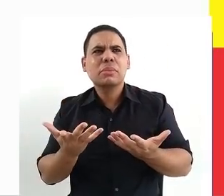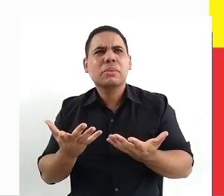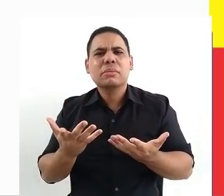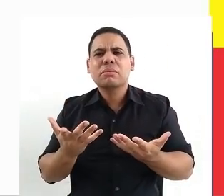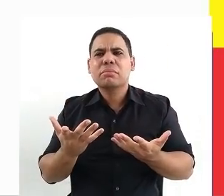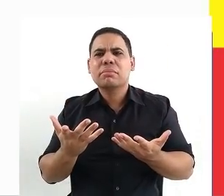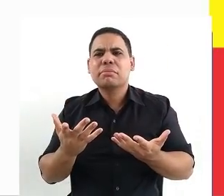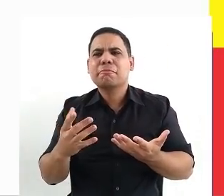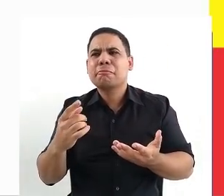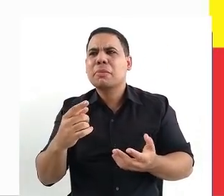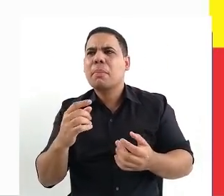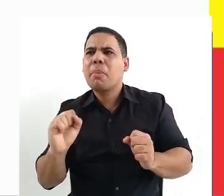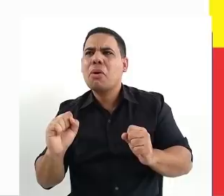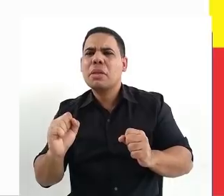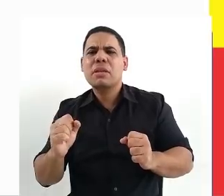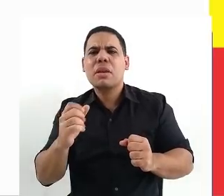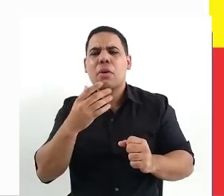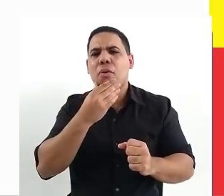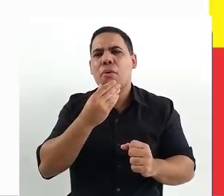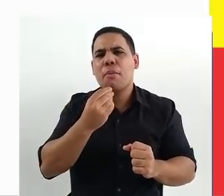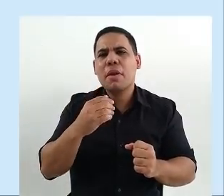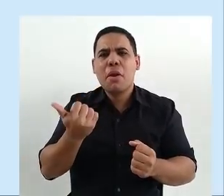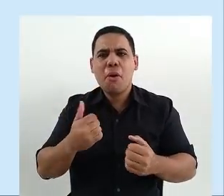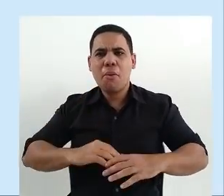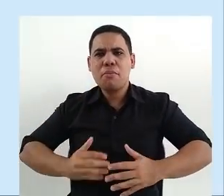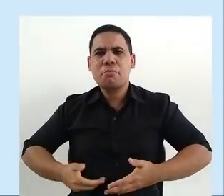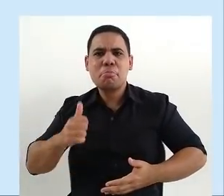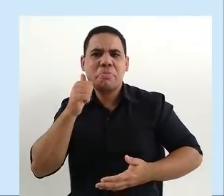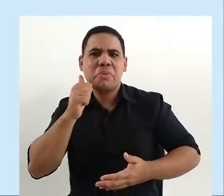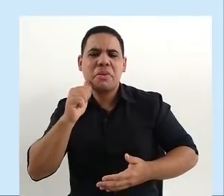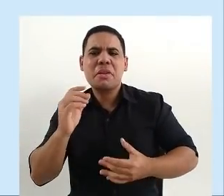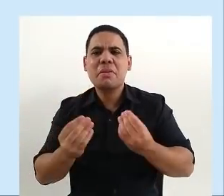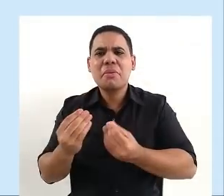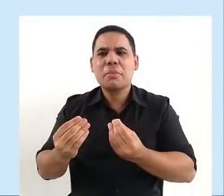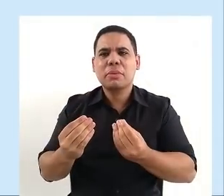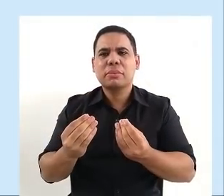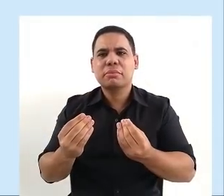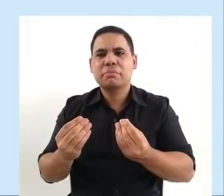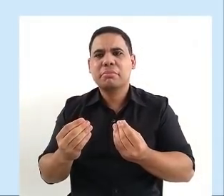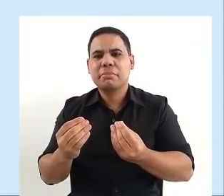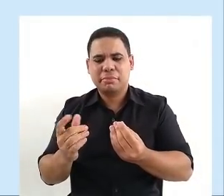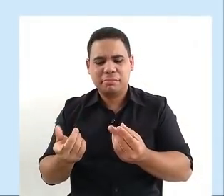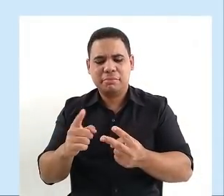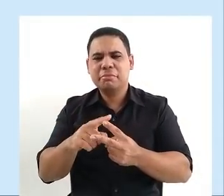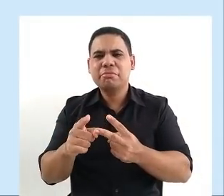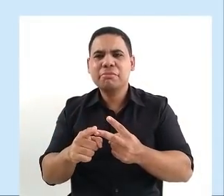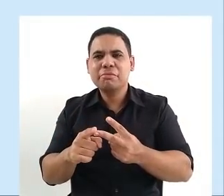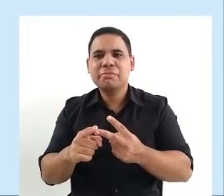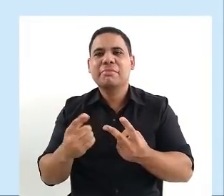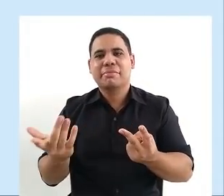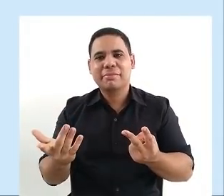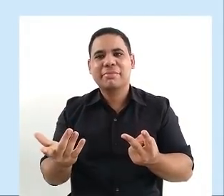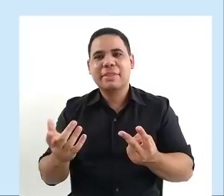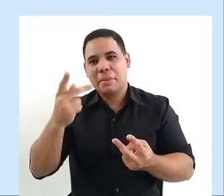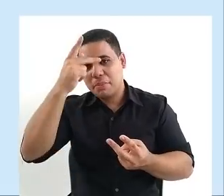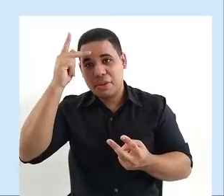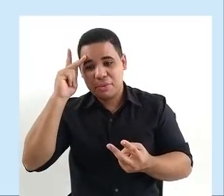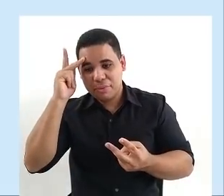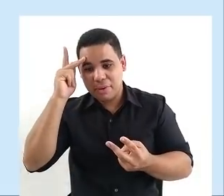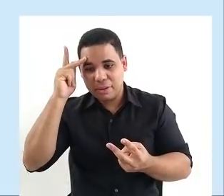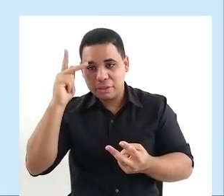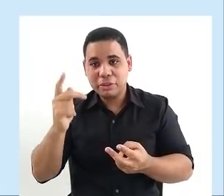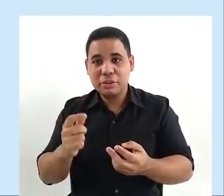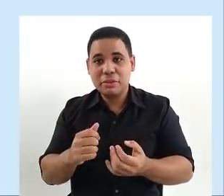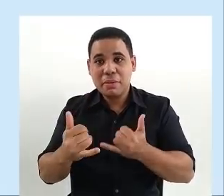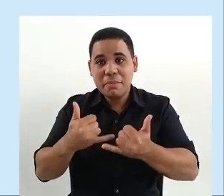de revelação para saber o sexo do bebê. Outro exemplo super legal que a gente usa probabilidade é